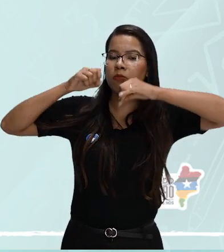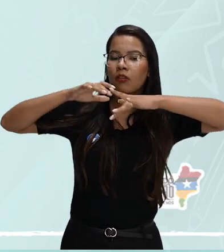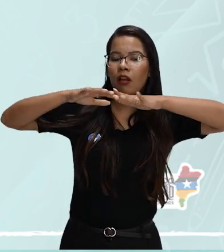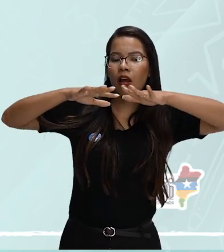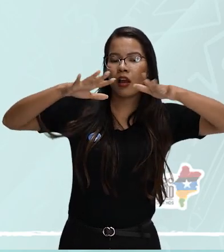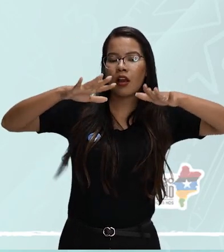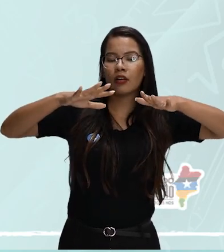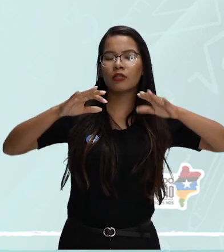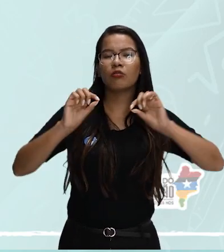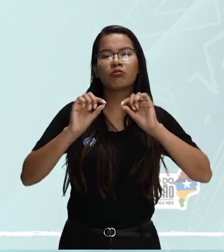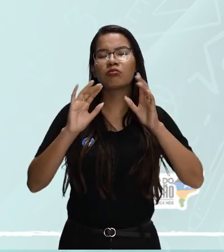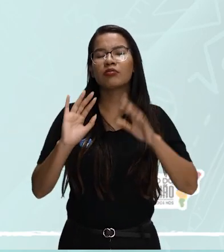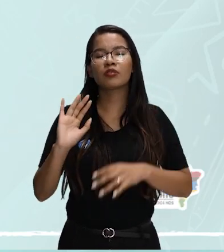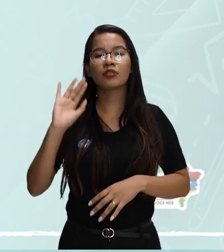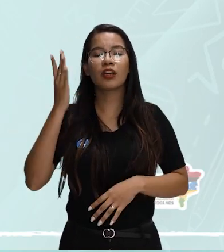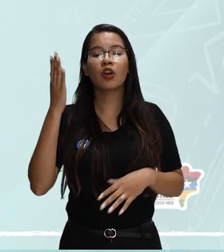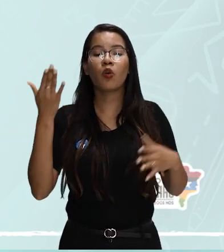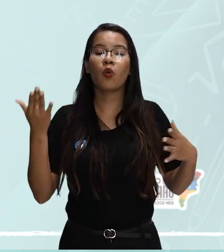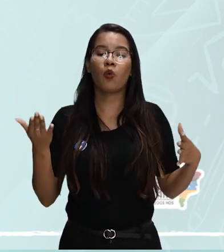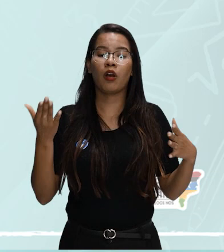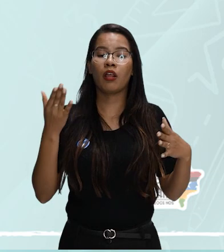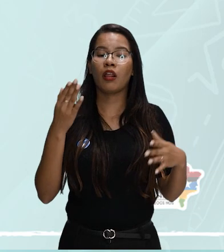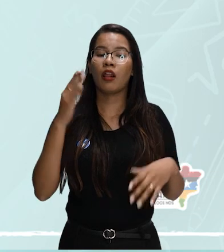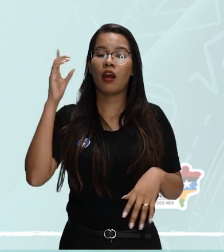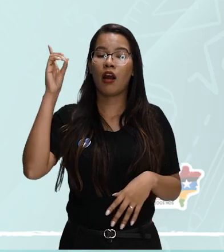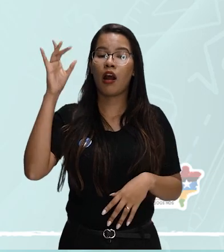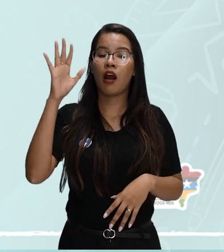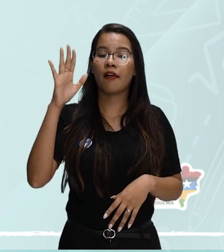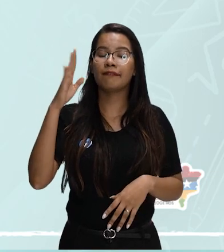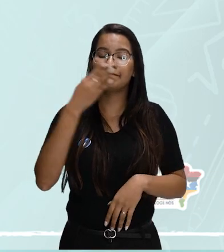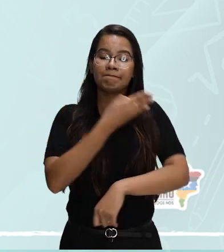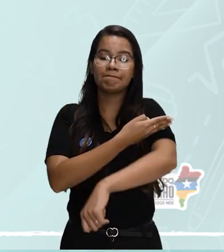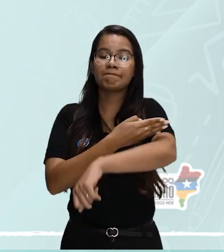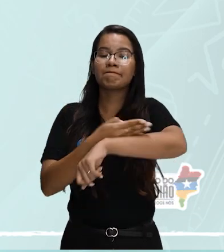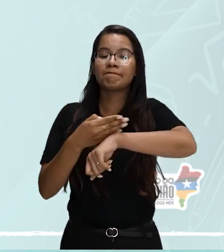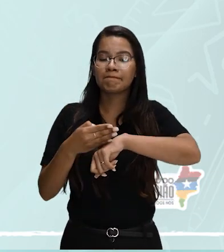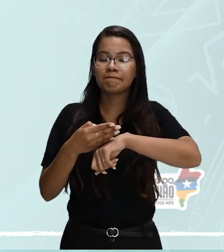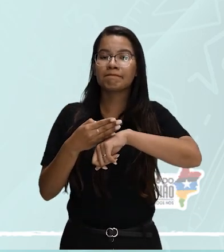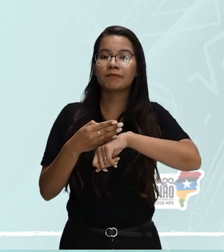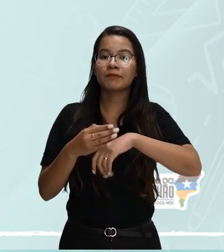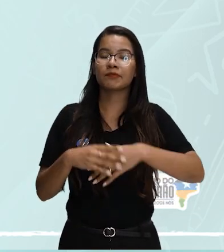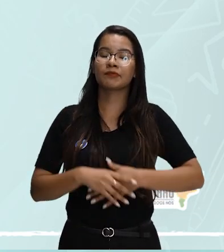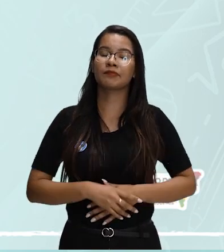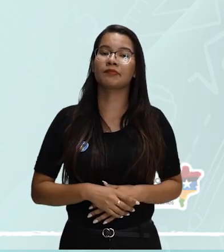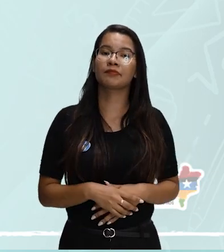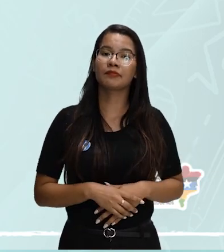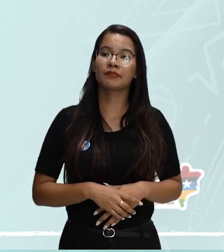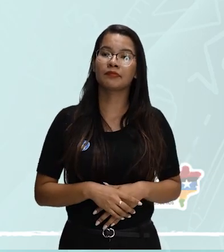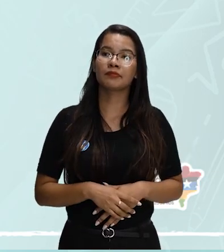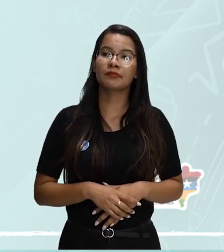branca, né, a luz branca, que é a mistura de todas as cores, né, no caso daquelas 7 cores lá do espectro, né,